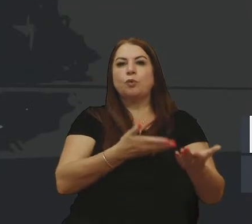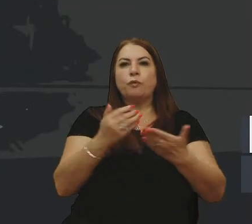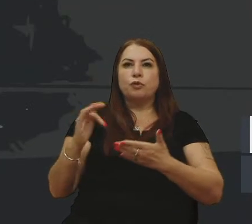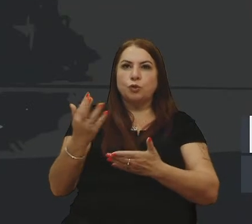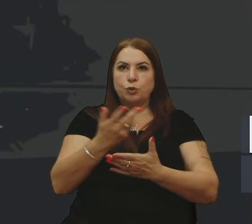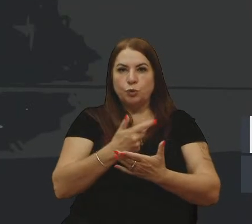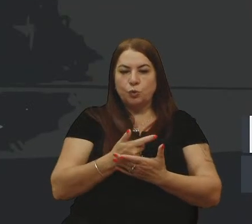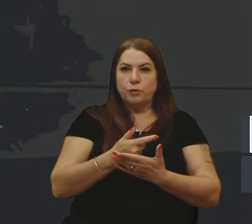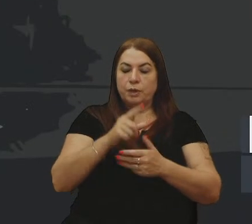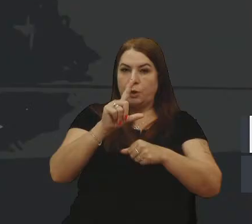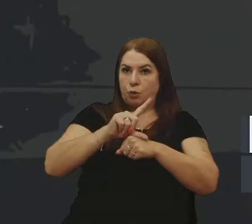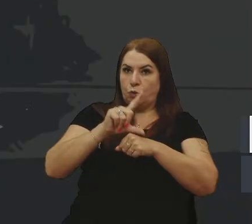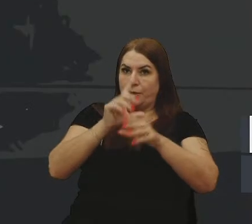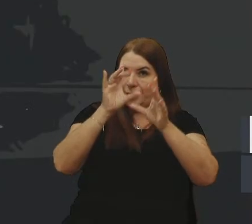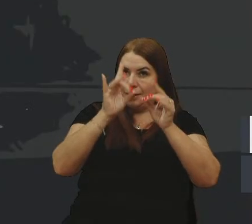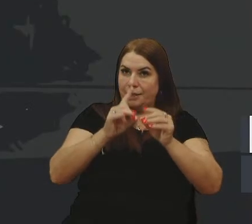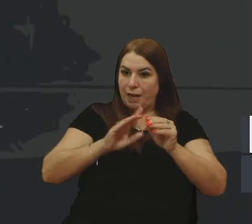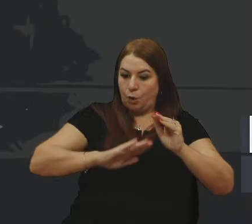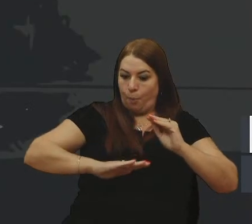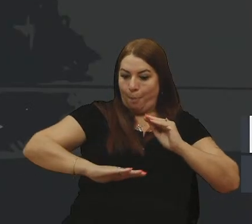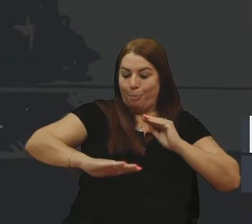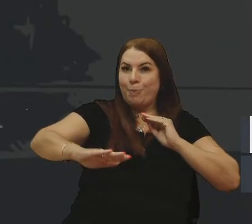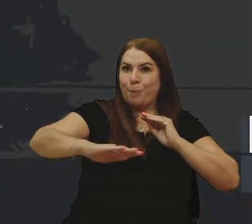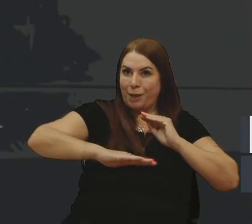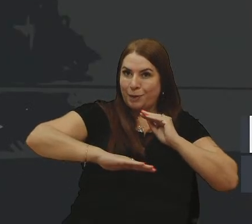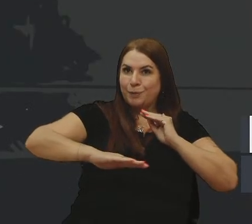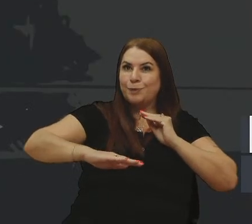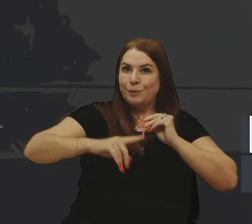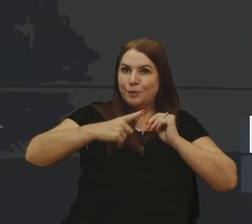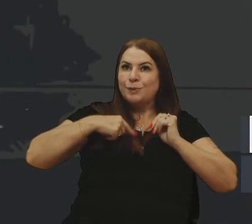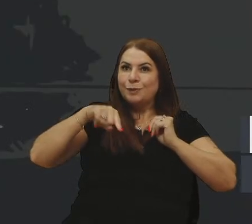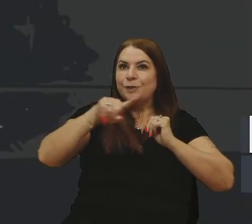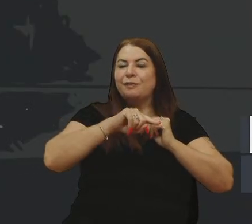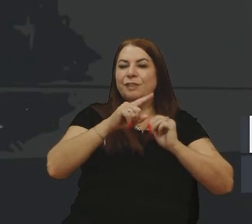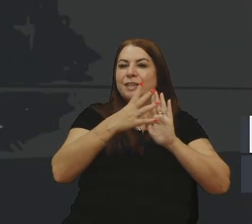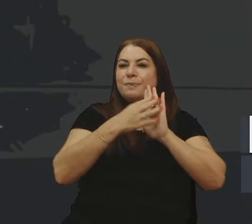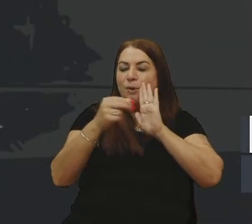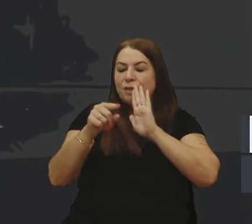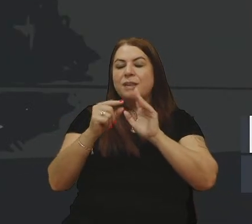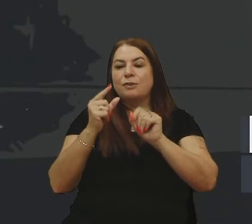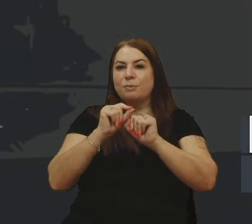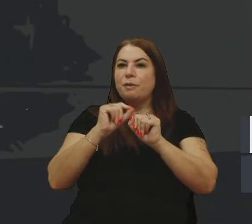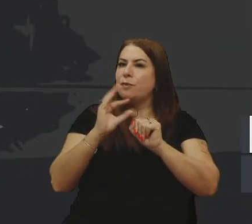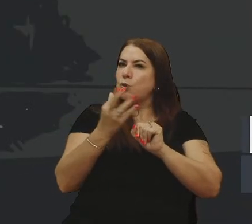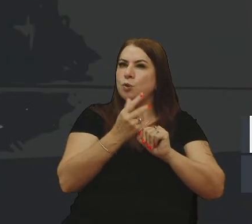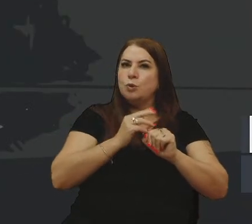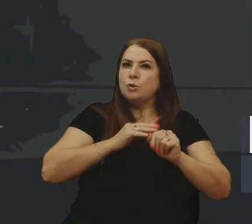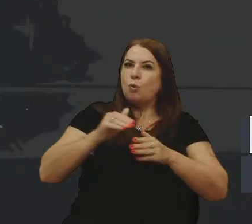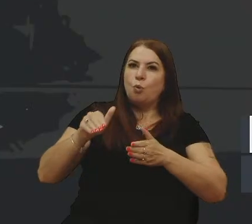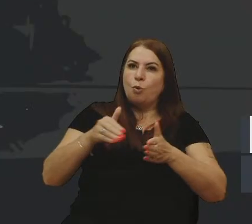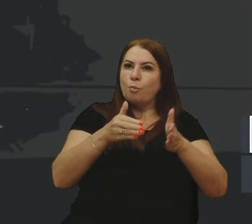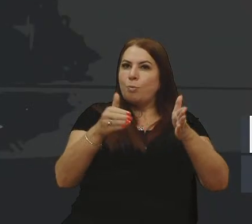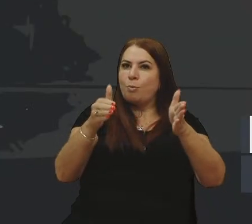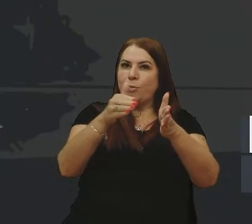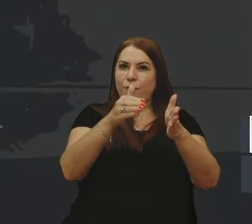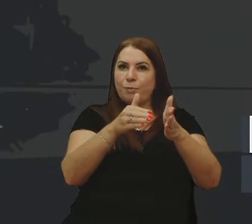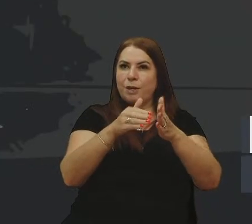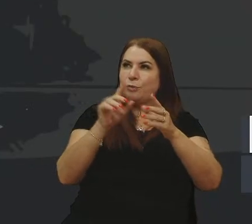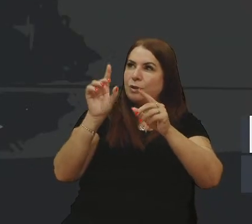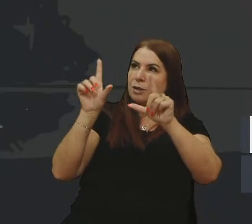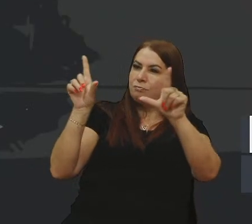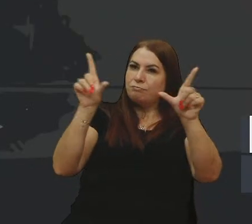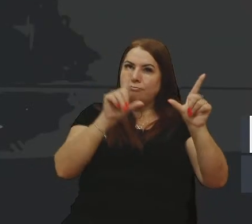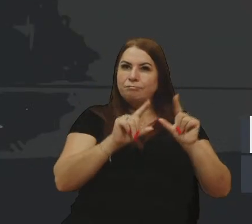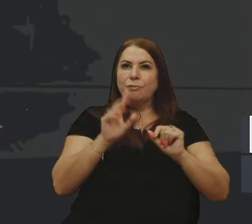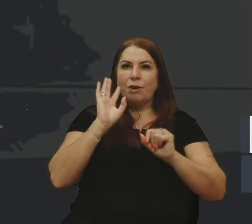todos. Essa loja tem um detalhe do piso que eu gosto muito, que quando a gente faz ela nesse modelo, a gente faz todo o piso acompanhando o movimento do mobiliário, então dá um